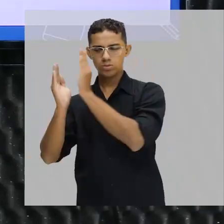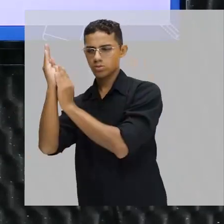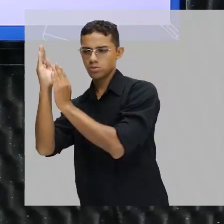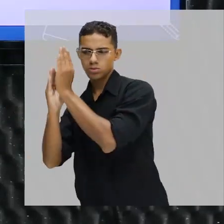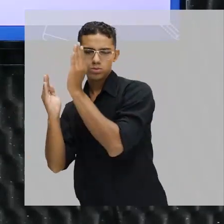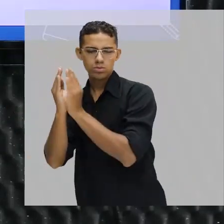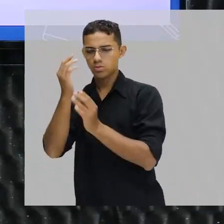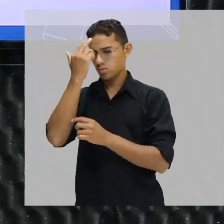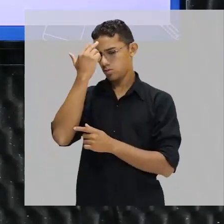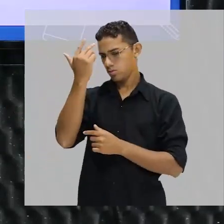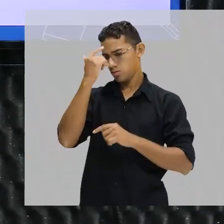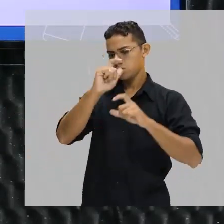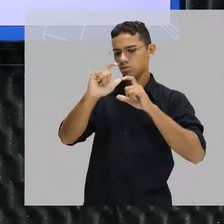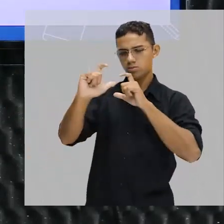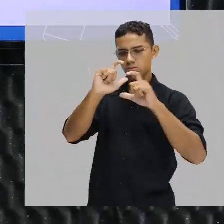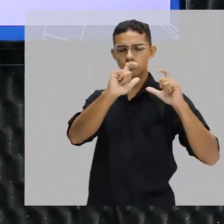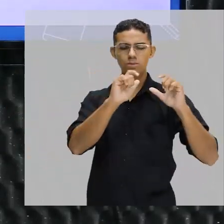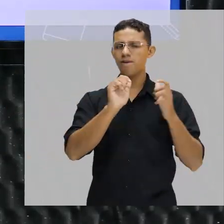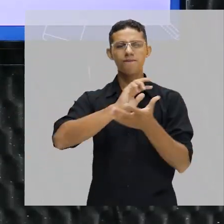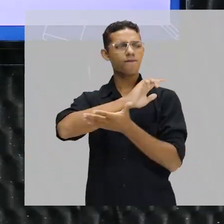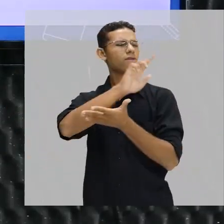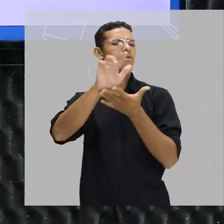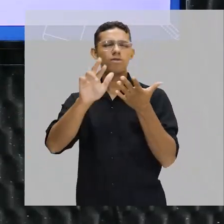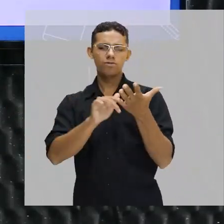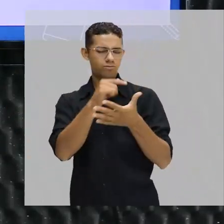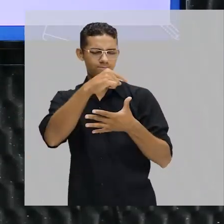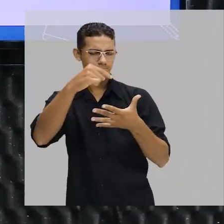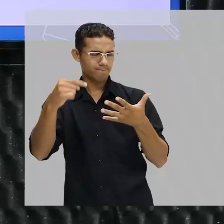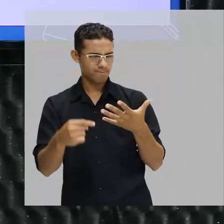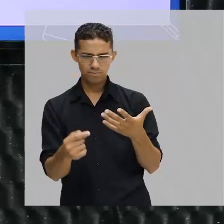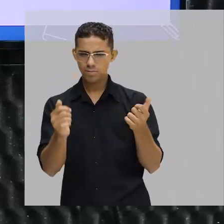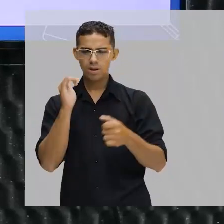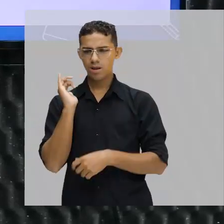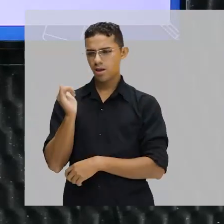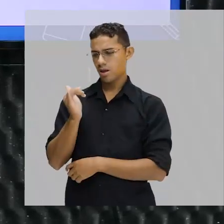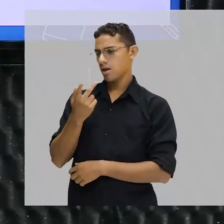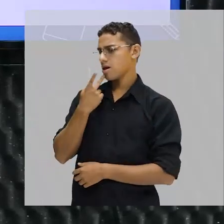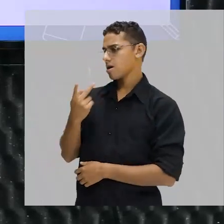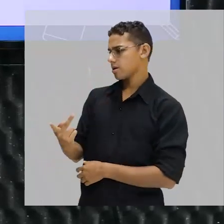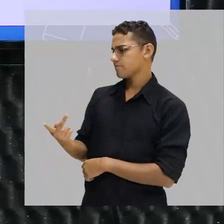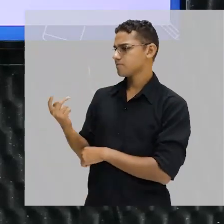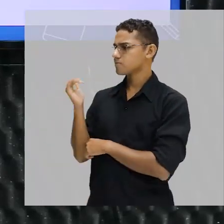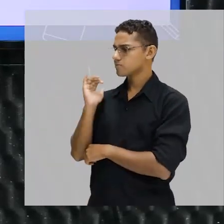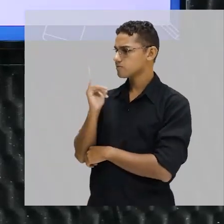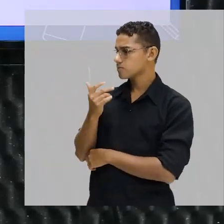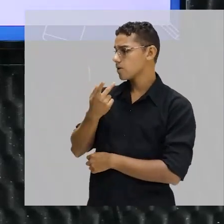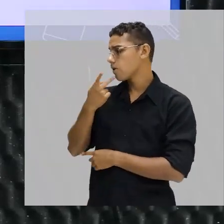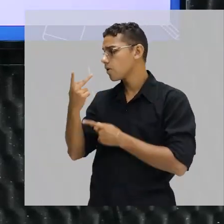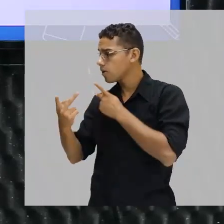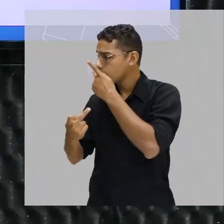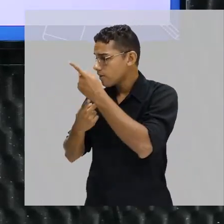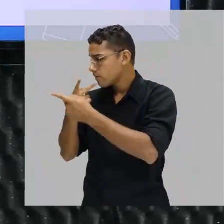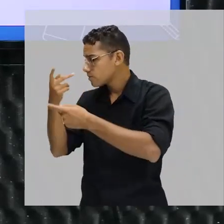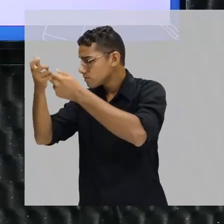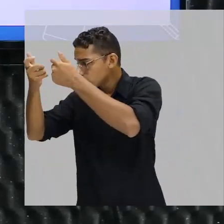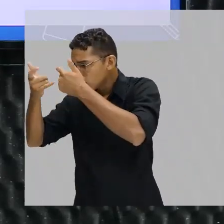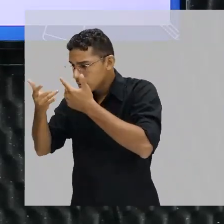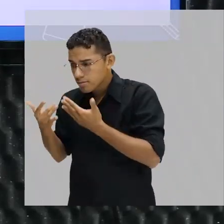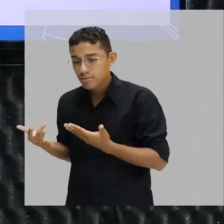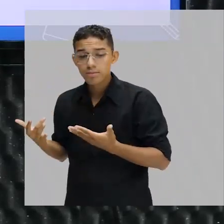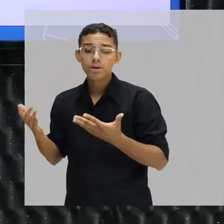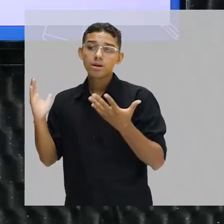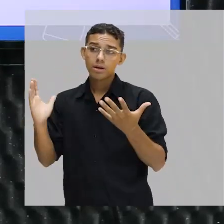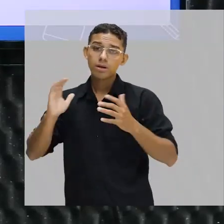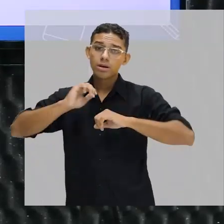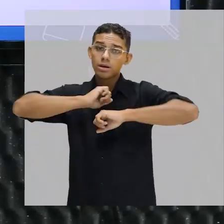de gêneros dentro da categoria narrativa. Por quê? Porque narrar é contar algo, né? Claro